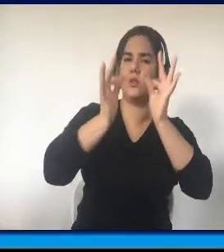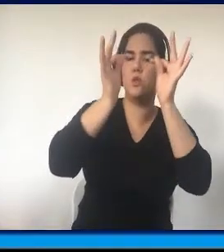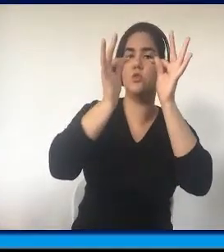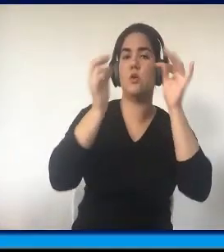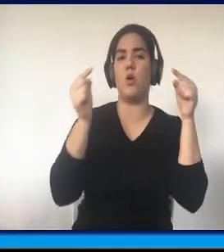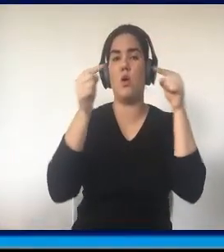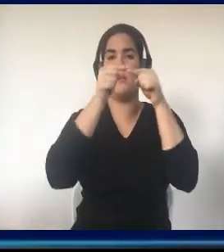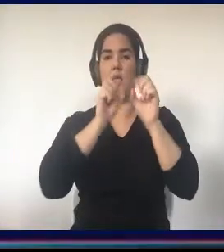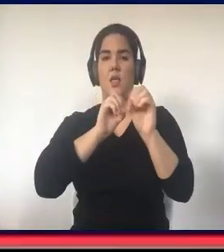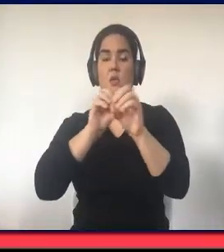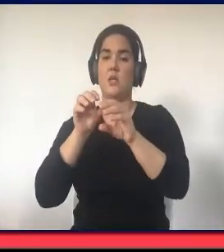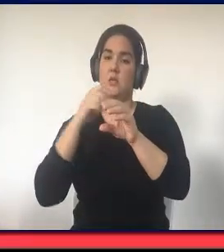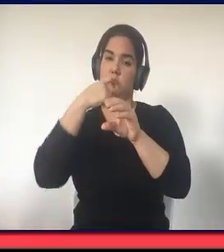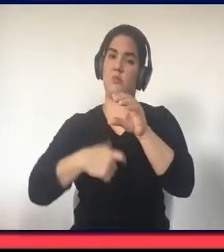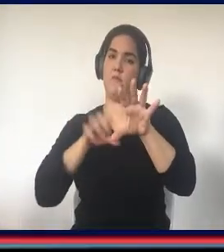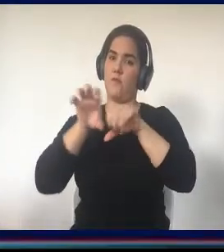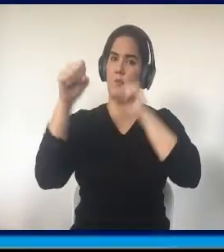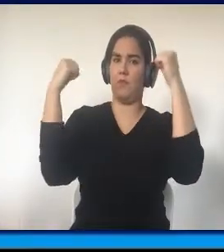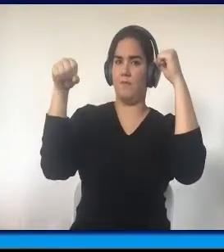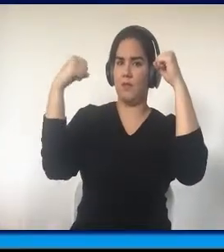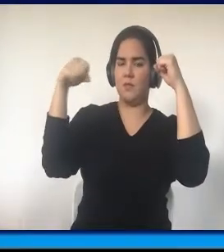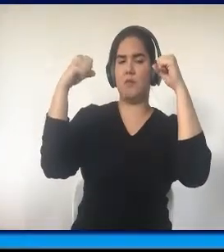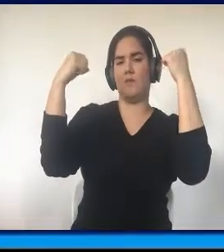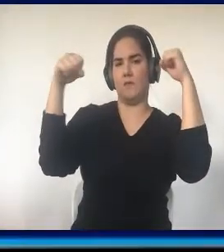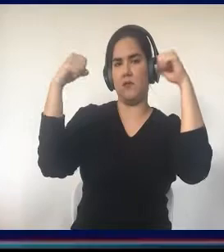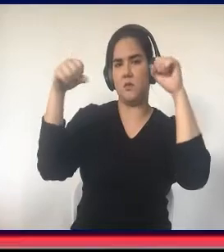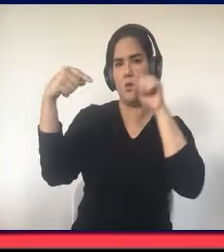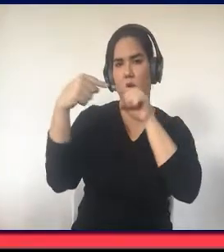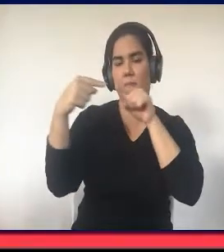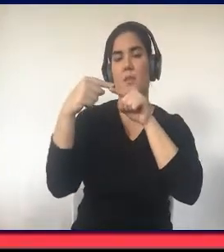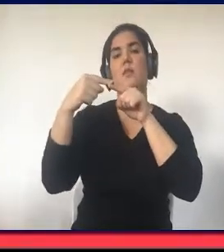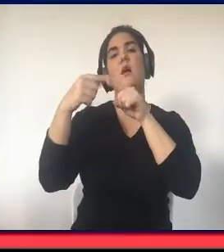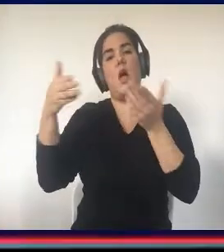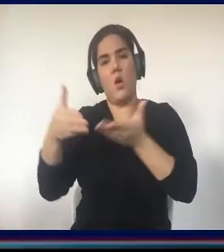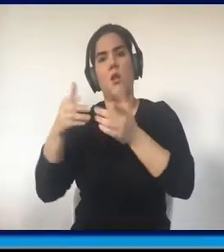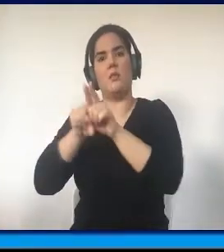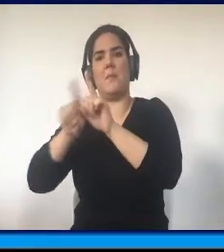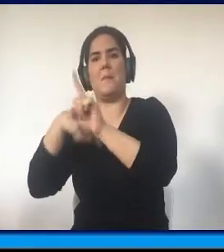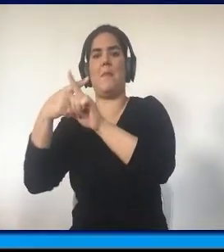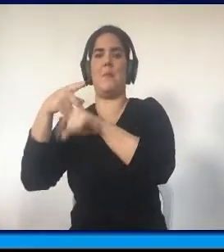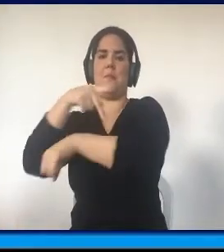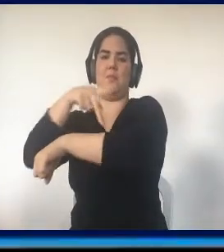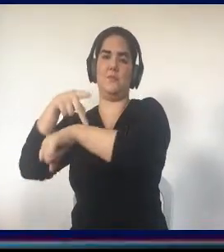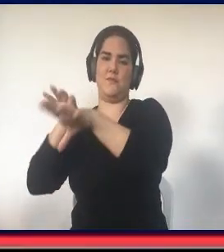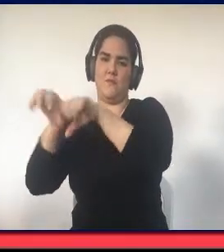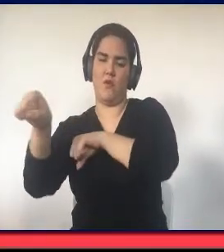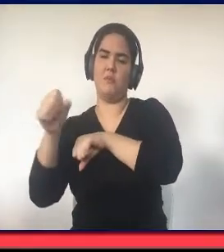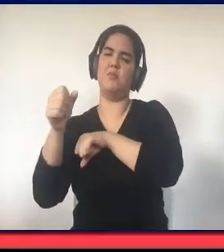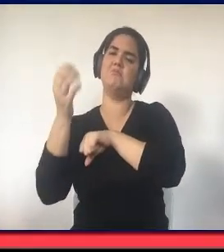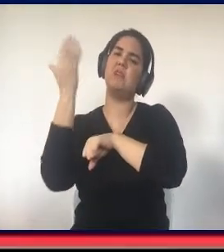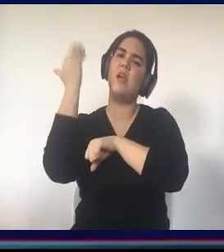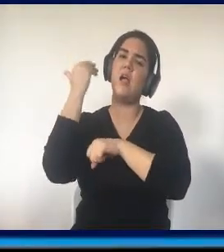porque eu sou formado em educação física. Hoje também sou formado em pedagogia. E na época, eu recebi um convite do Sérgio,